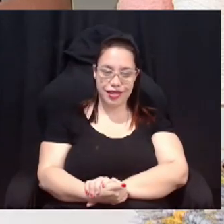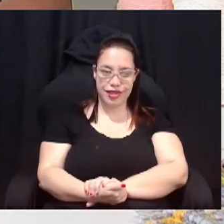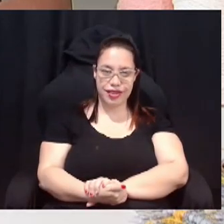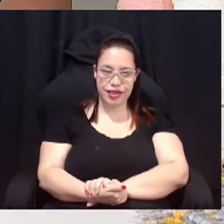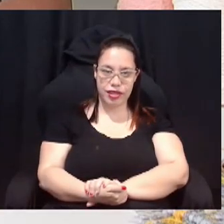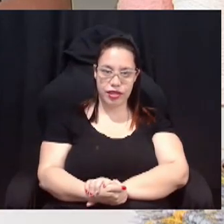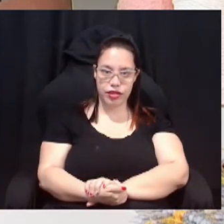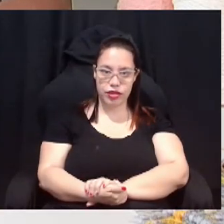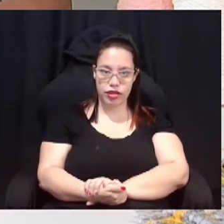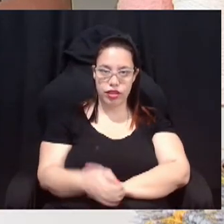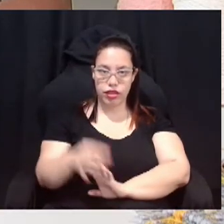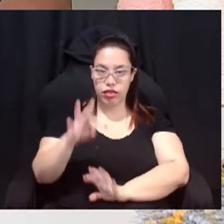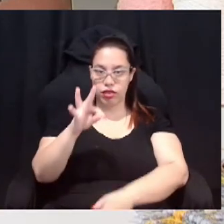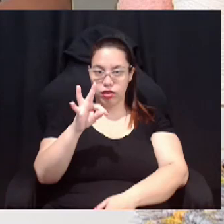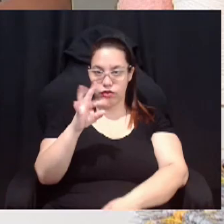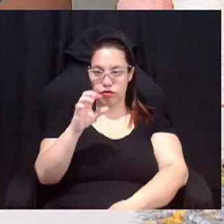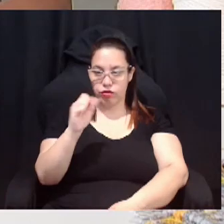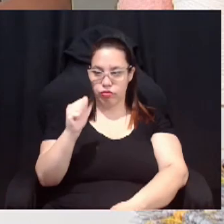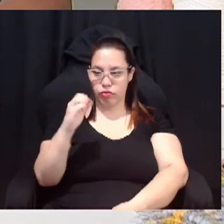tassel. Uhum.